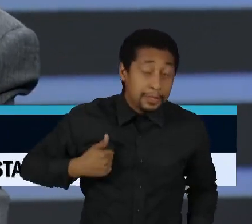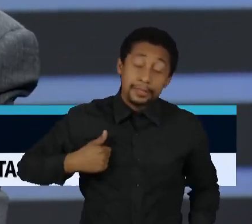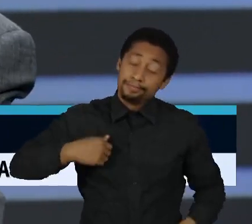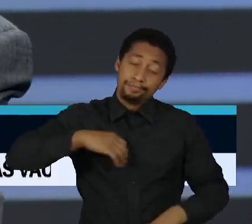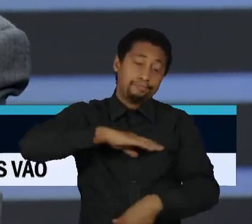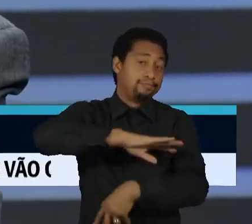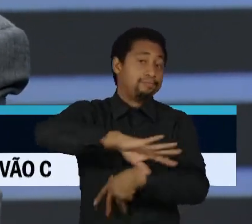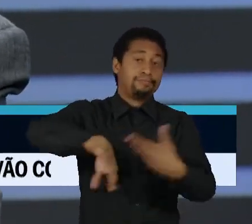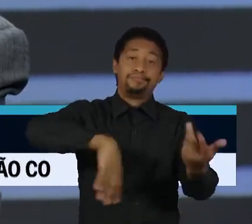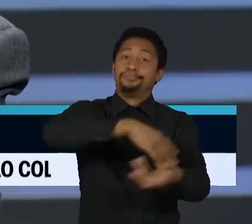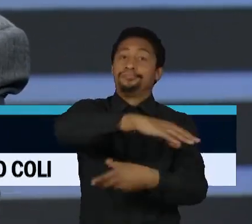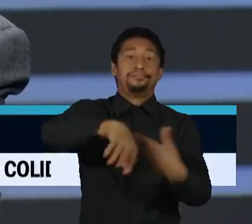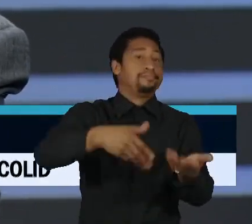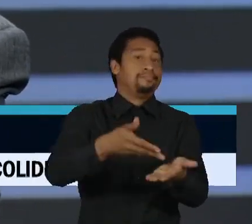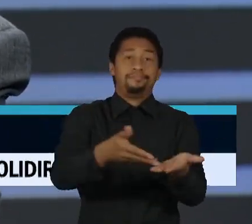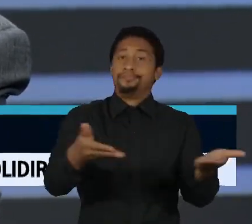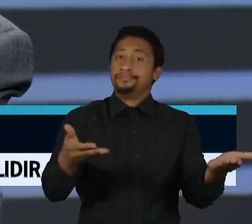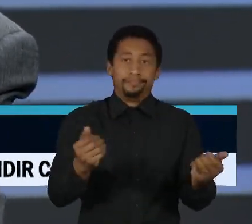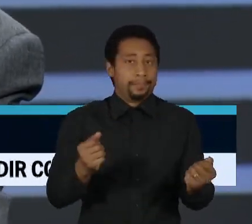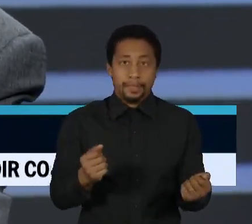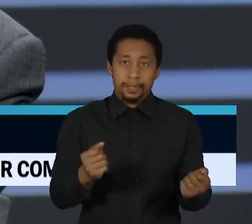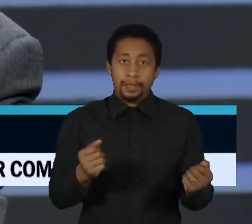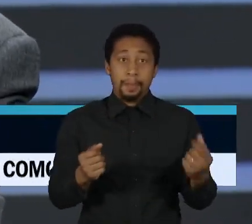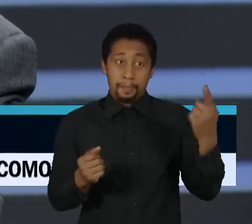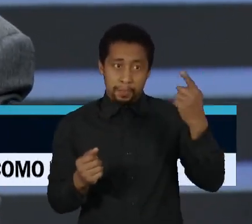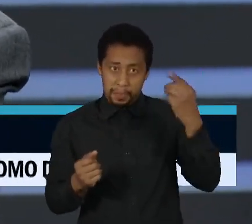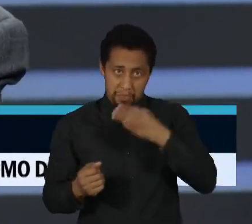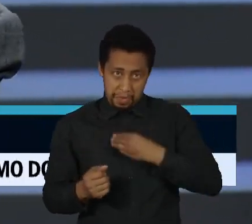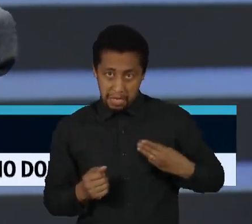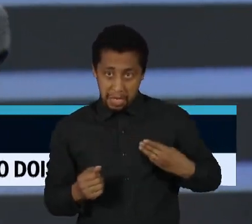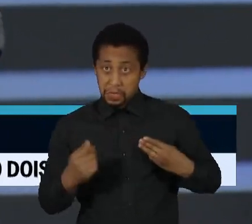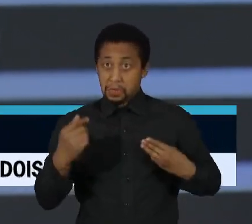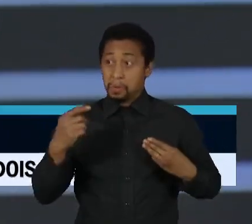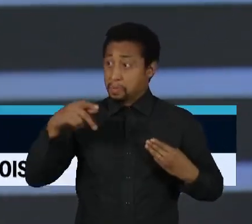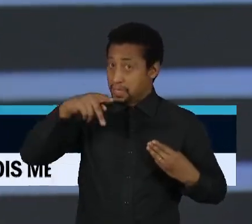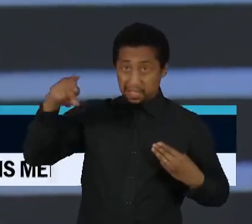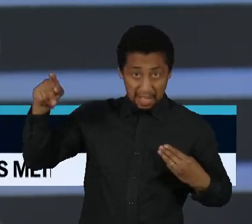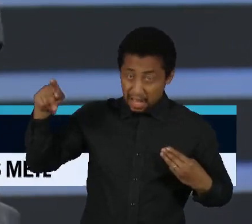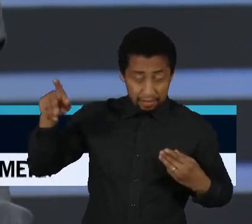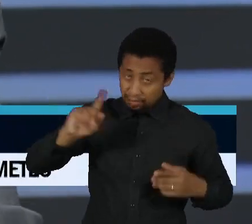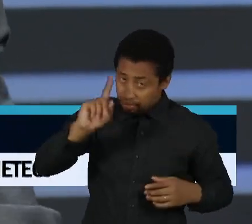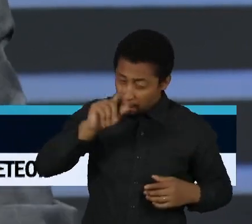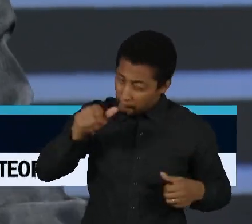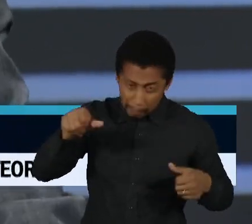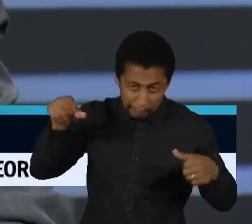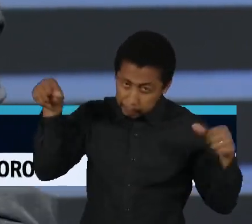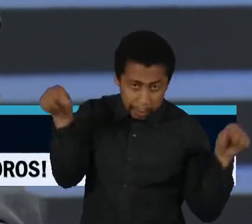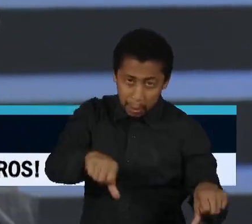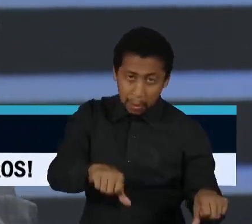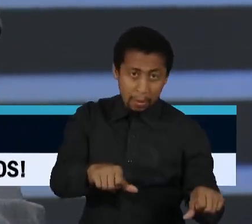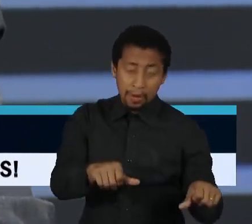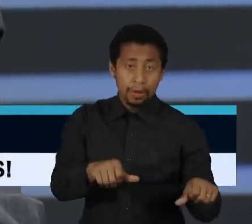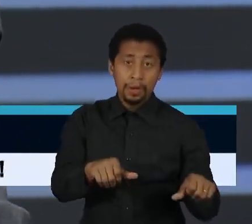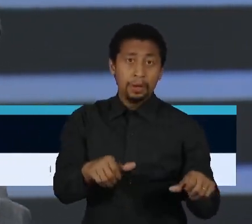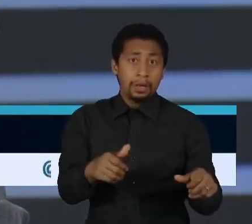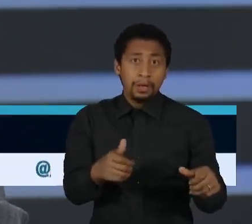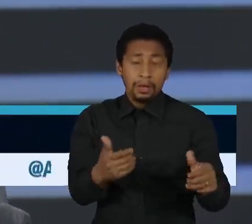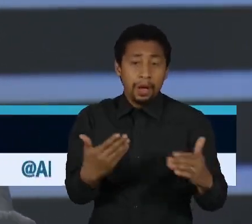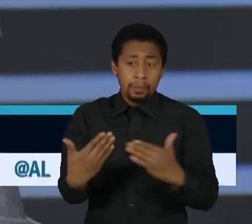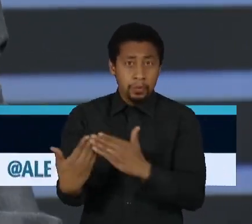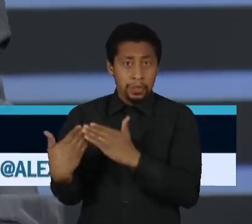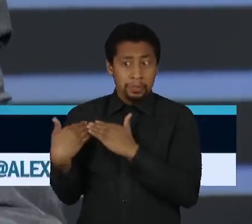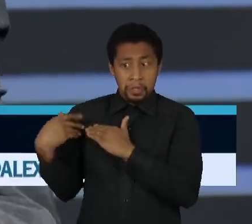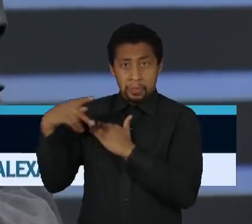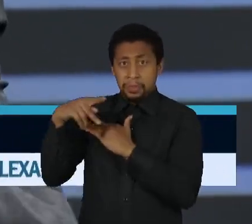nem um presidencial de coalizão, como bem estudou o Sérgio Havana, isso é muito pior, né? É entregar o governo, e aí teve